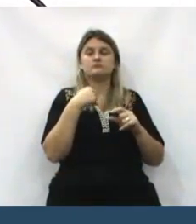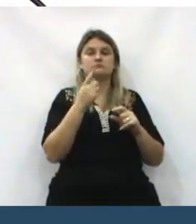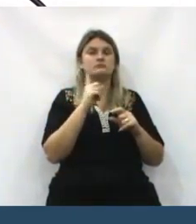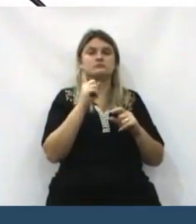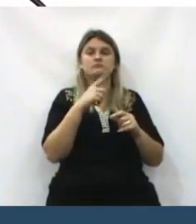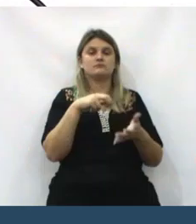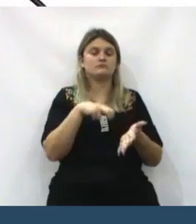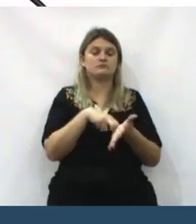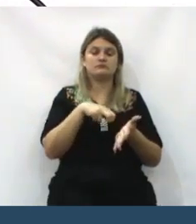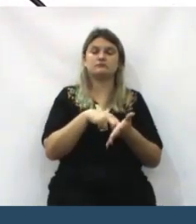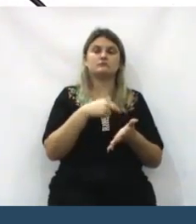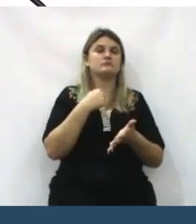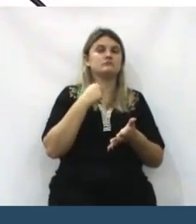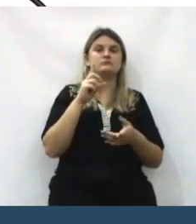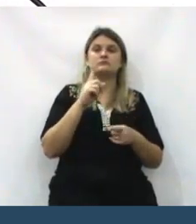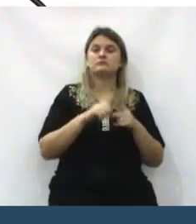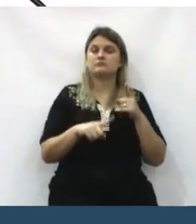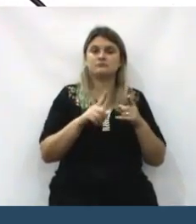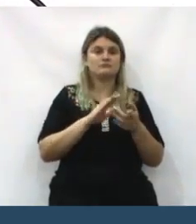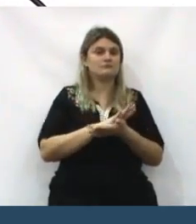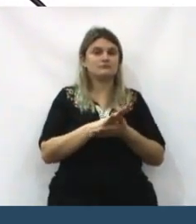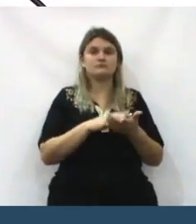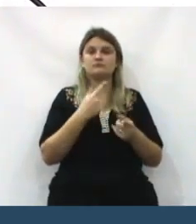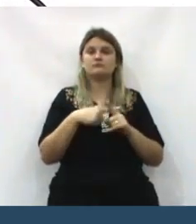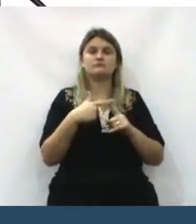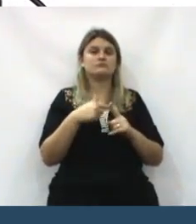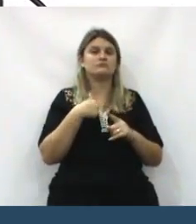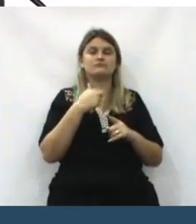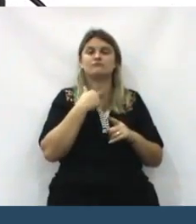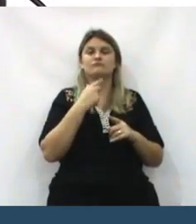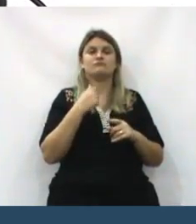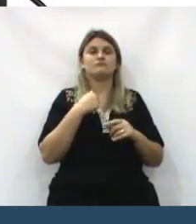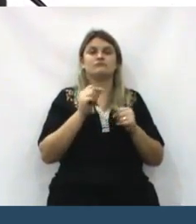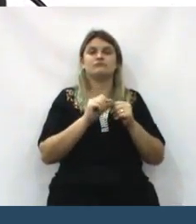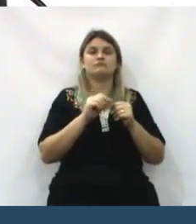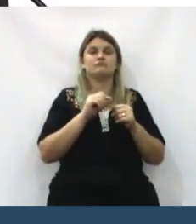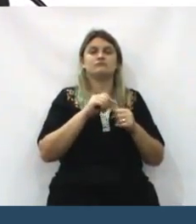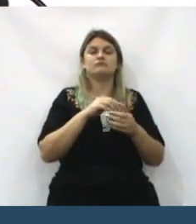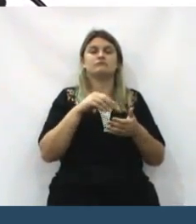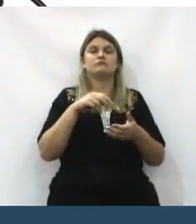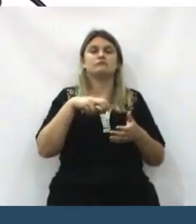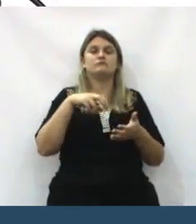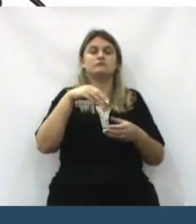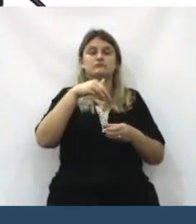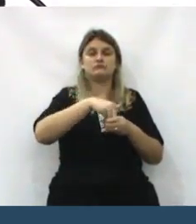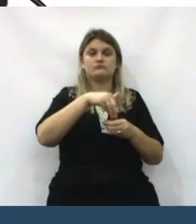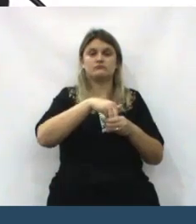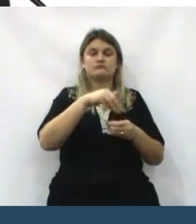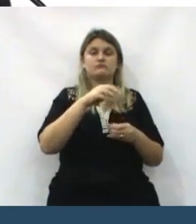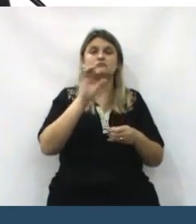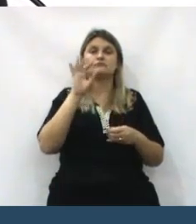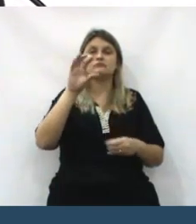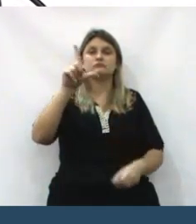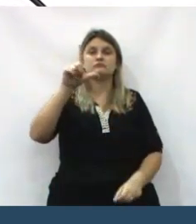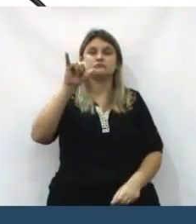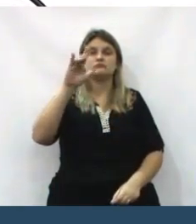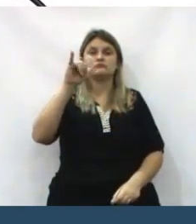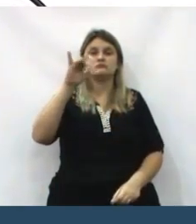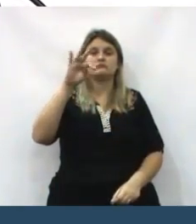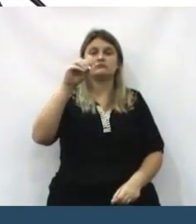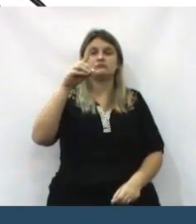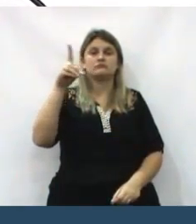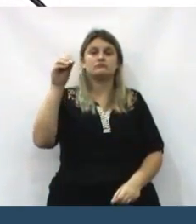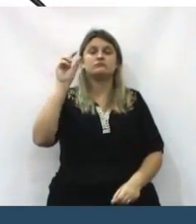estou inibindo, proibindo, nem posso. Não estou mexendo no processo eleitoral, e sim em